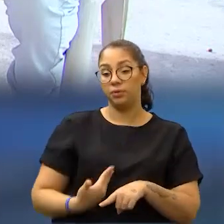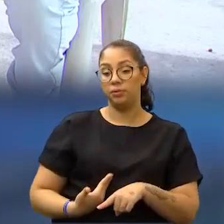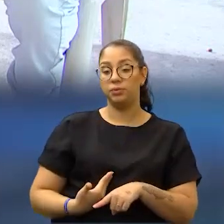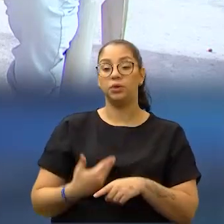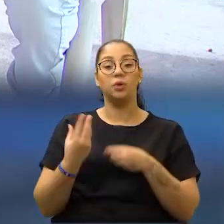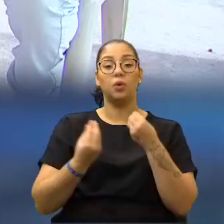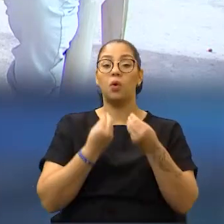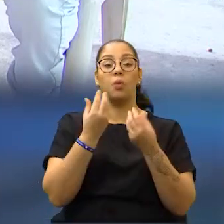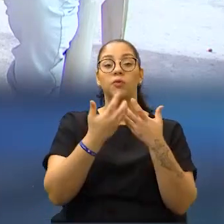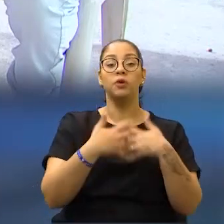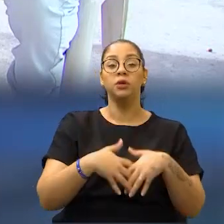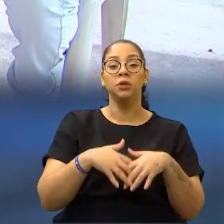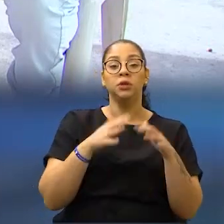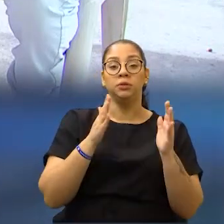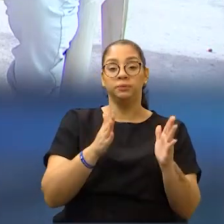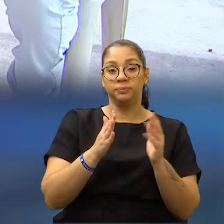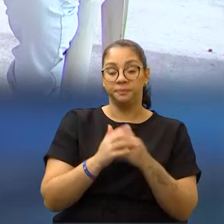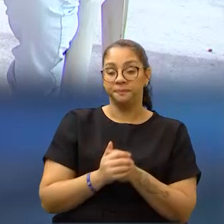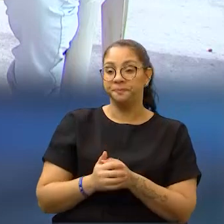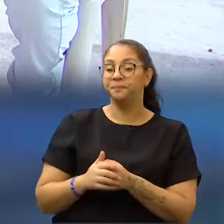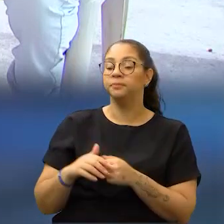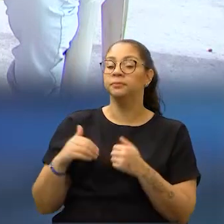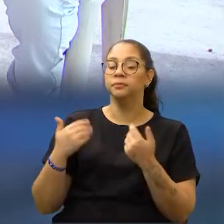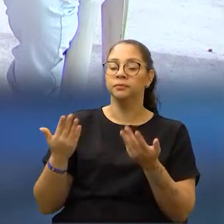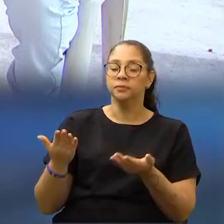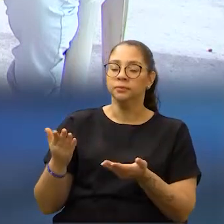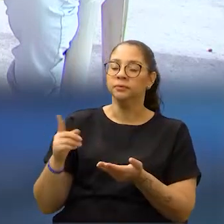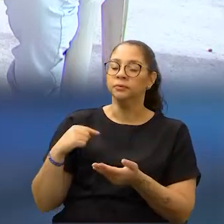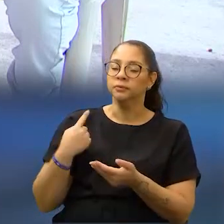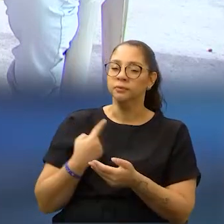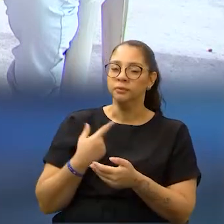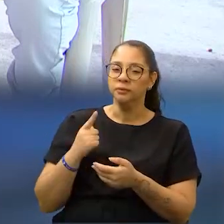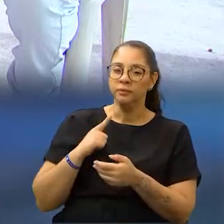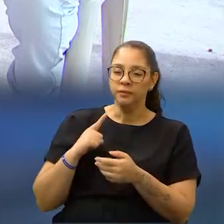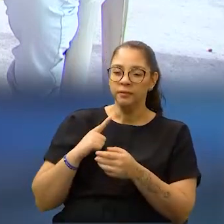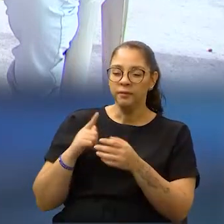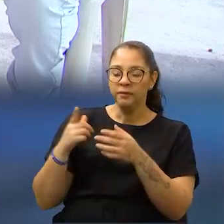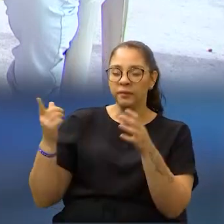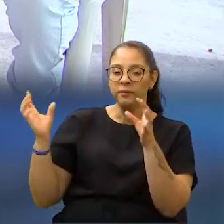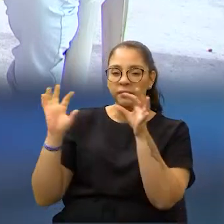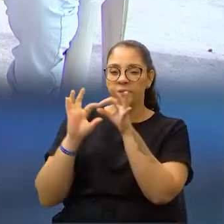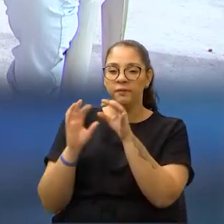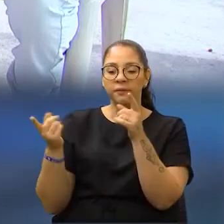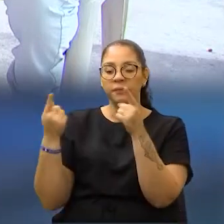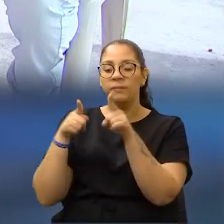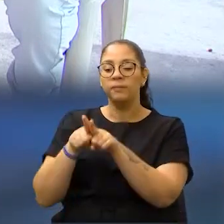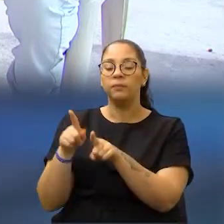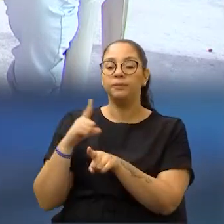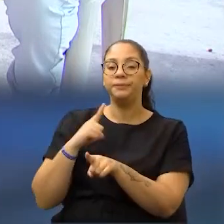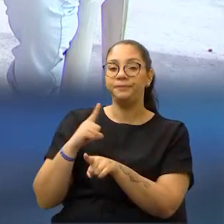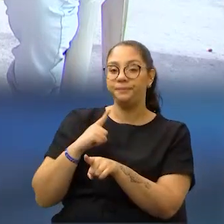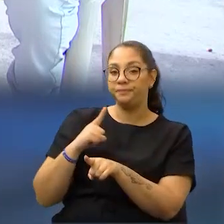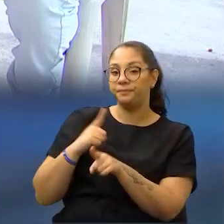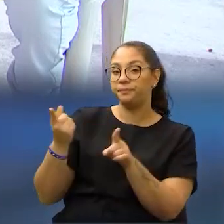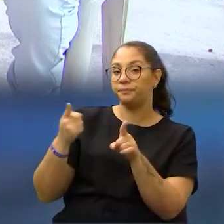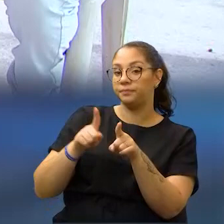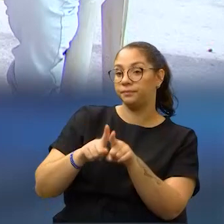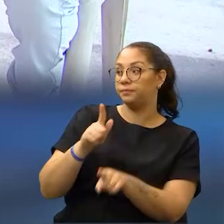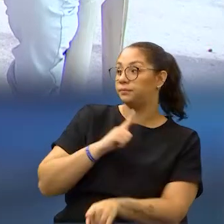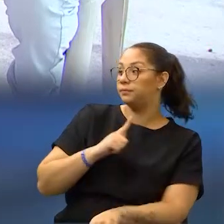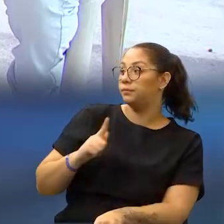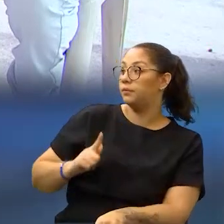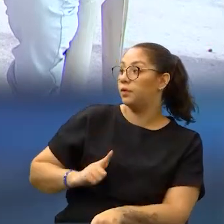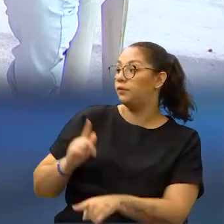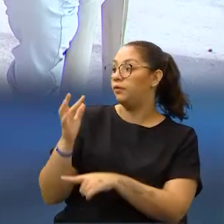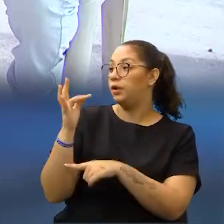gestão pública? Como é que funciona essa parte? Bom, a gente trabalha com os convênios, né? Então a gente tem parceria